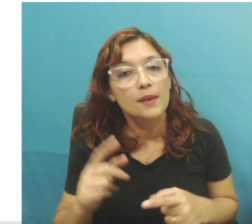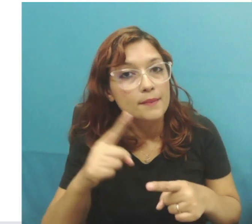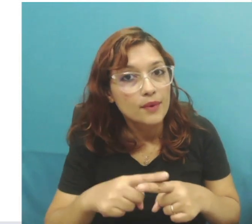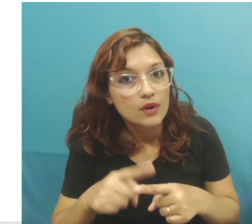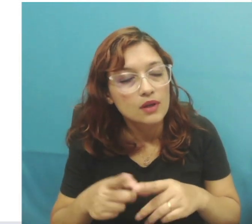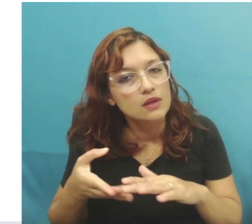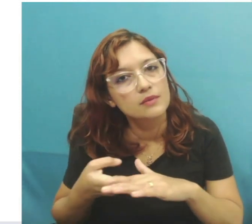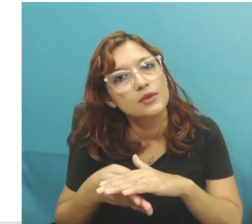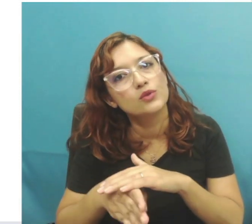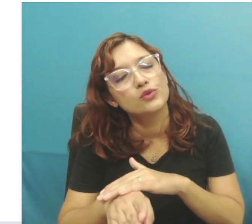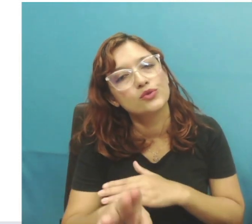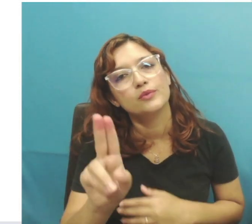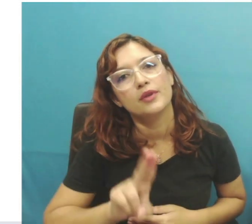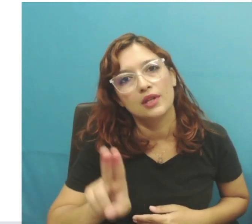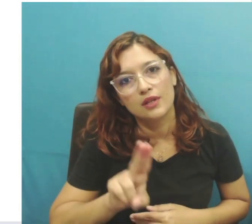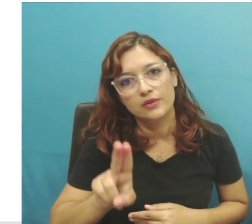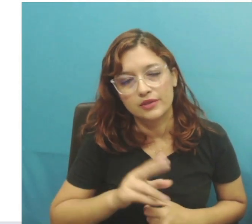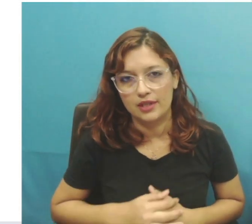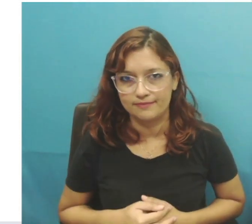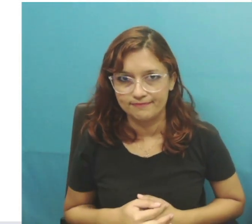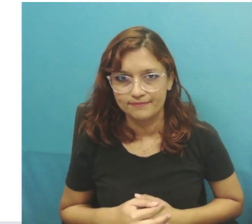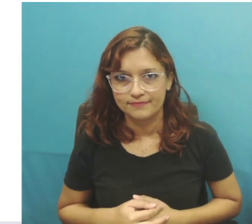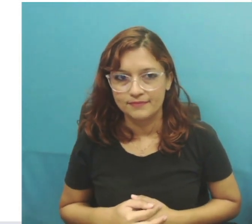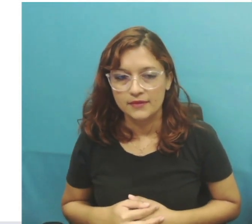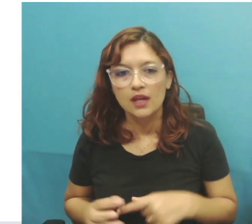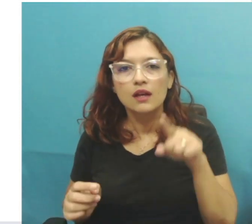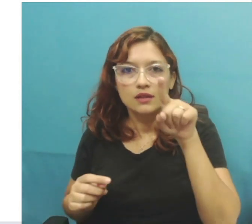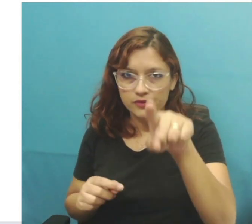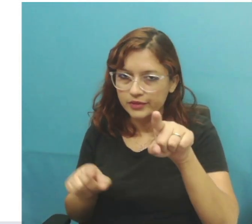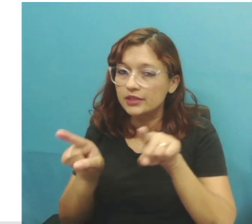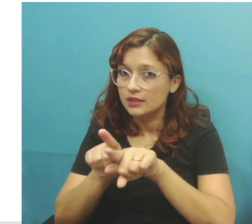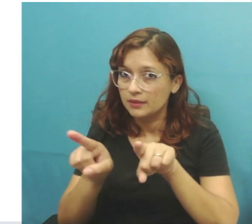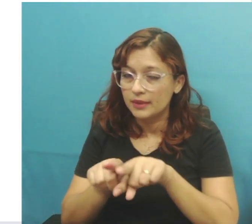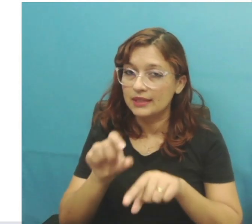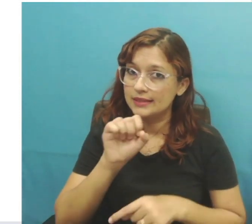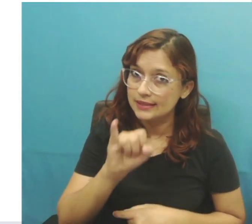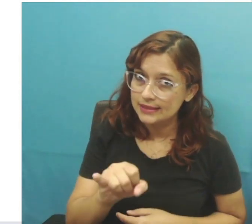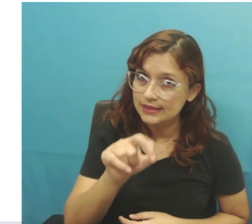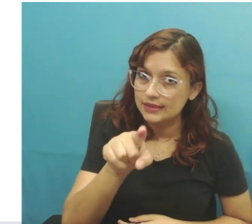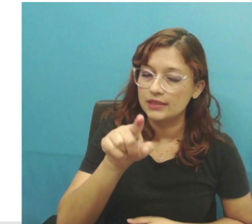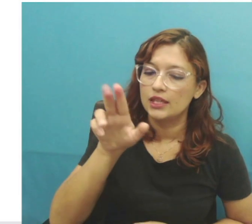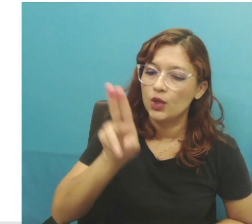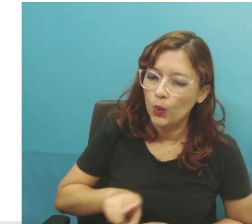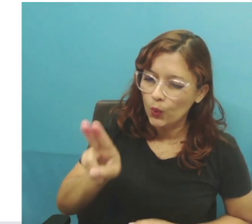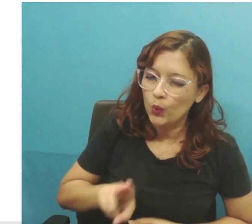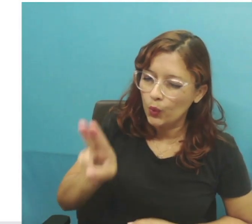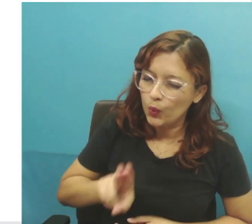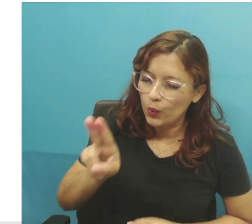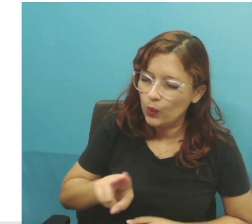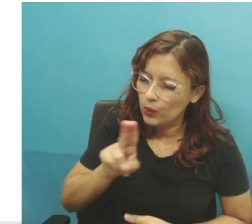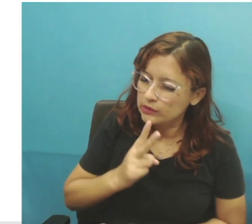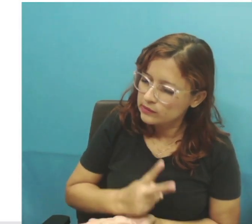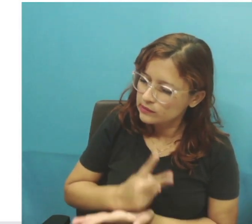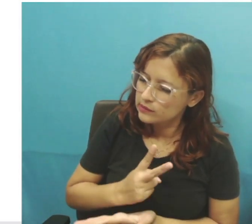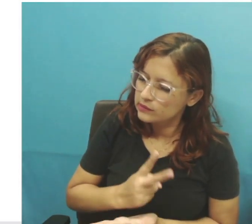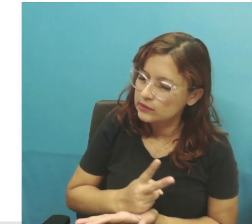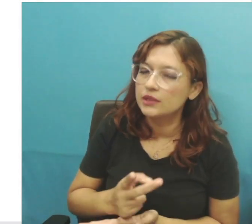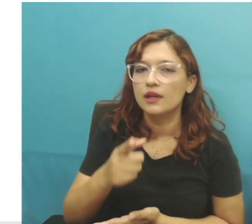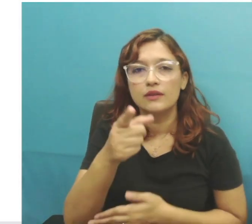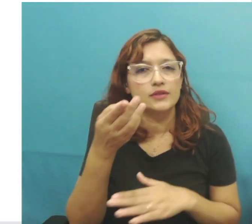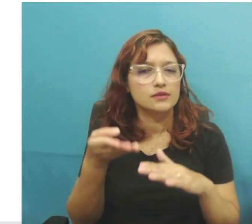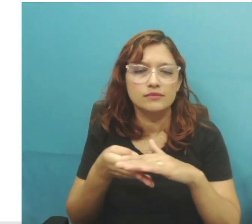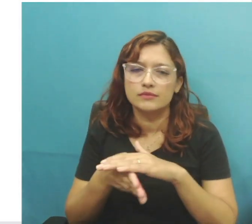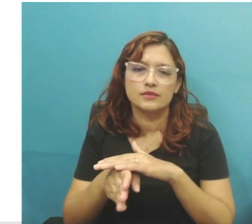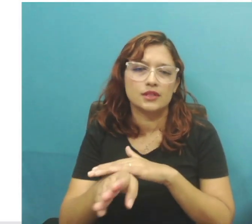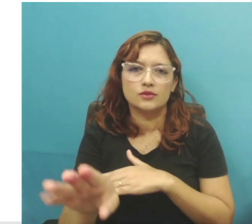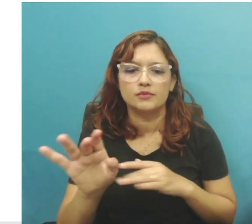lá e digito, porque eu já me acostumei a usar. E vai acontecer o mesmo com você se você